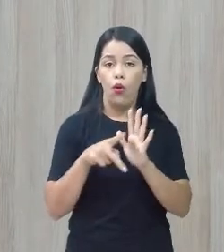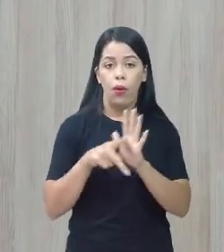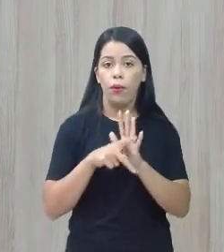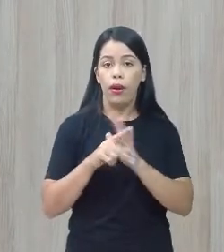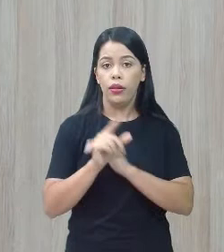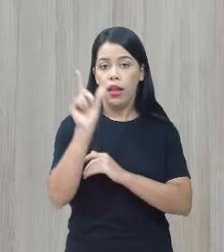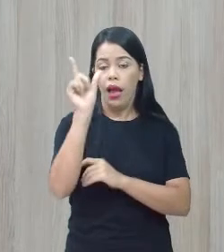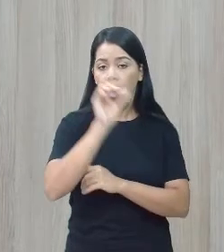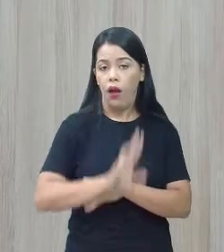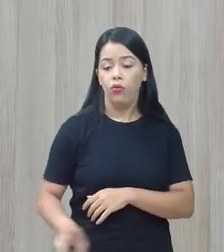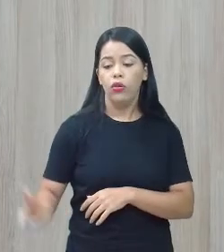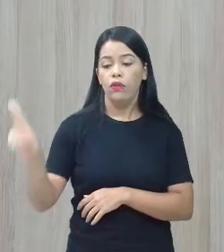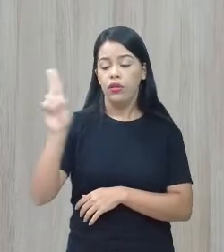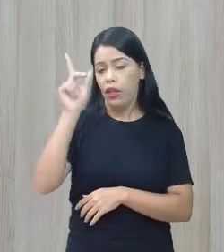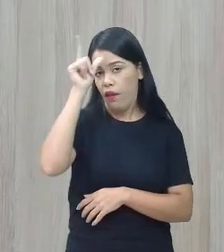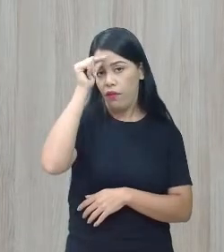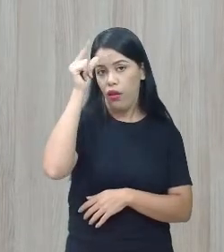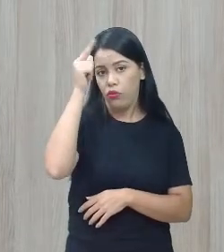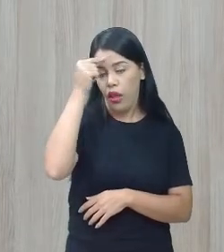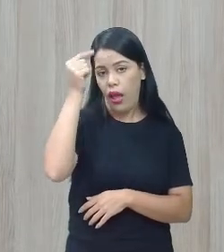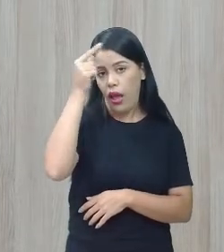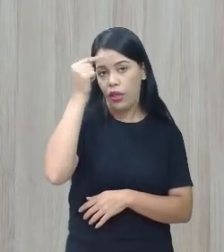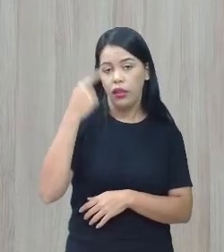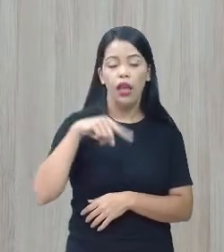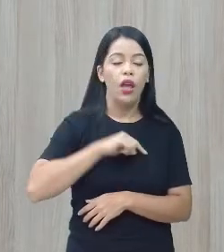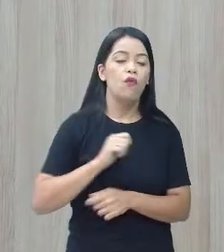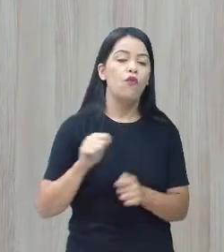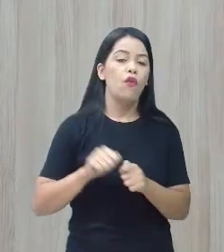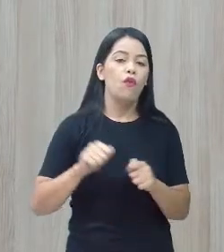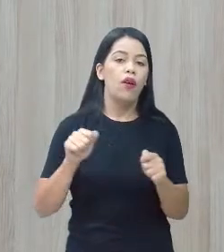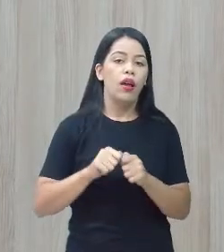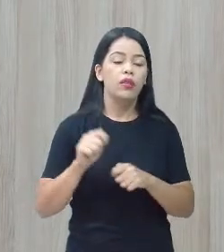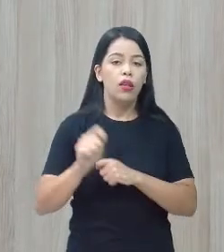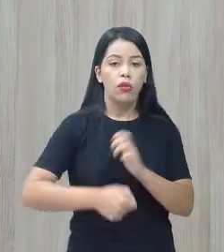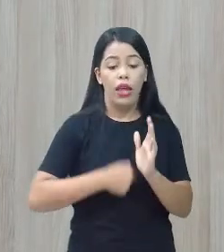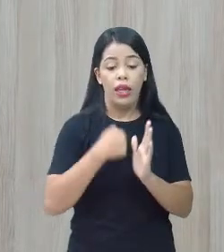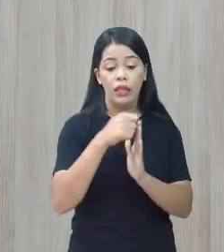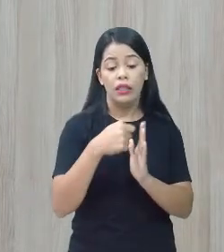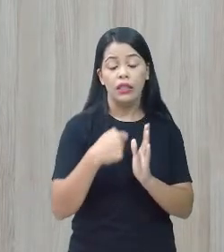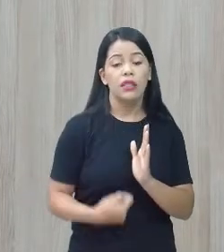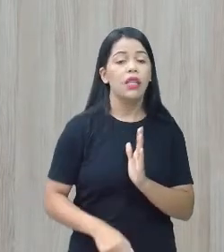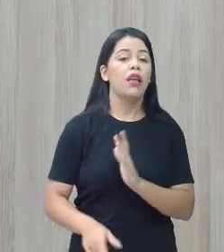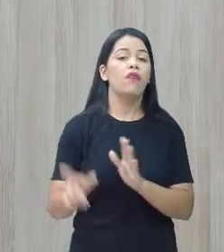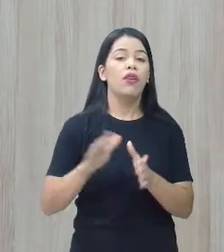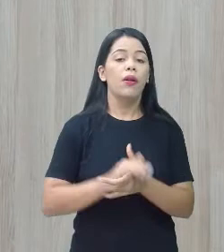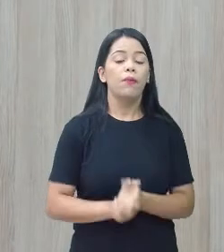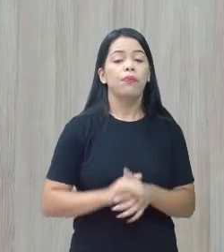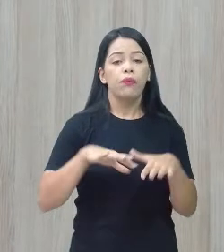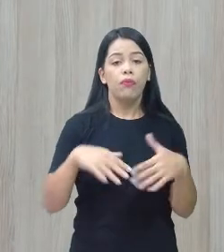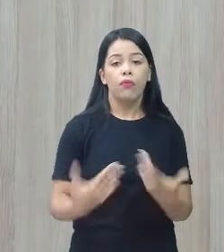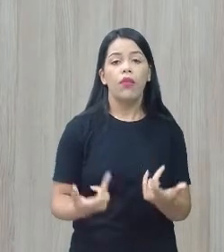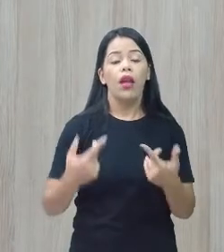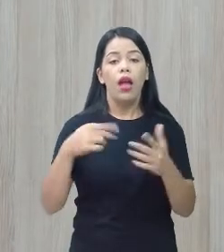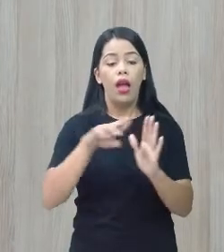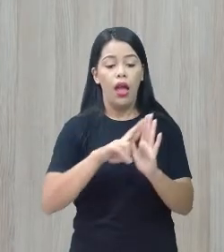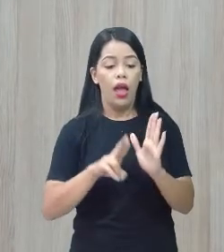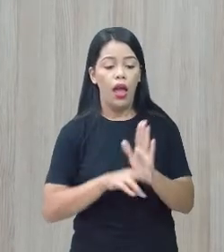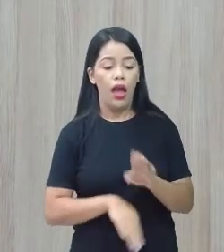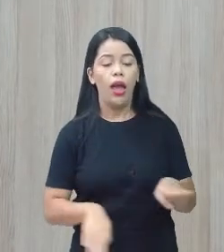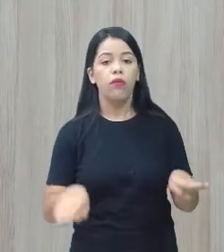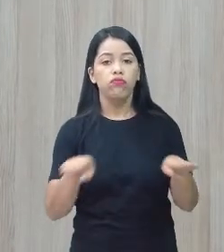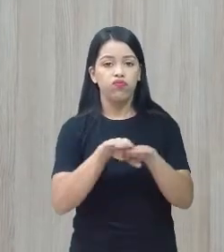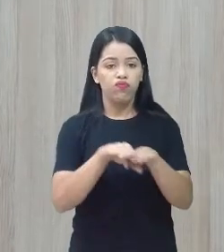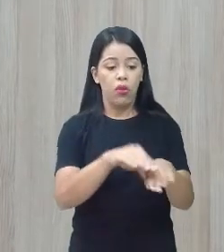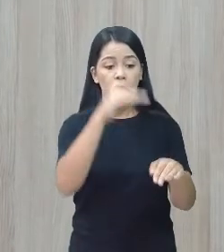padrão ainda mais correta, né? Ainda mais próxima do uso nas gramáticas e no dicionário. Por quê? Porque